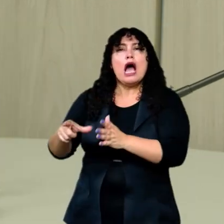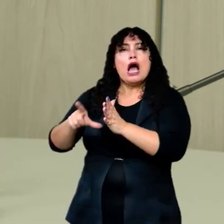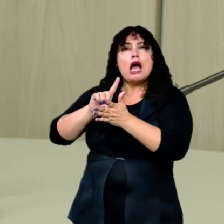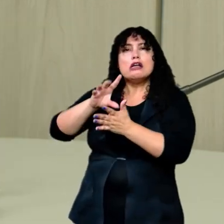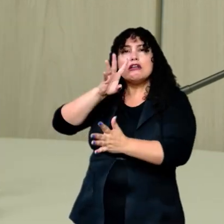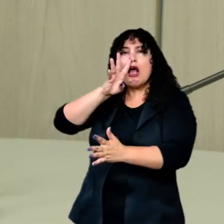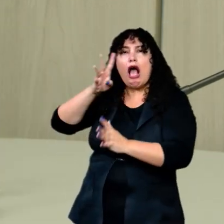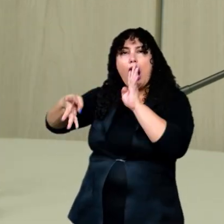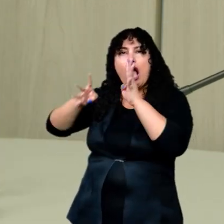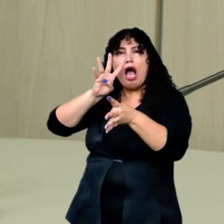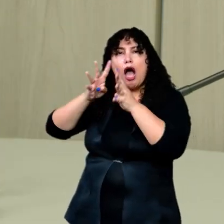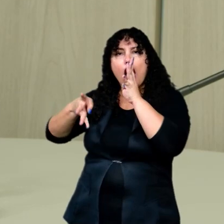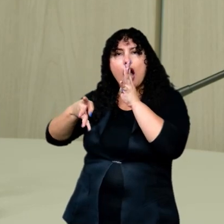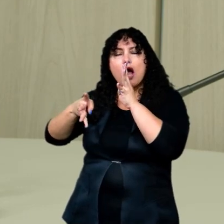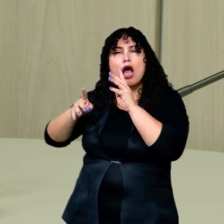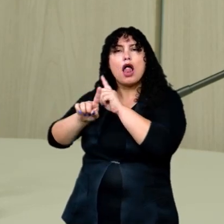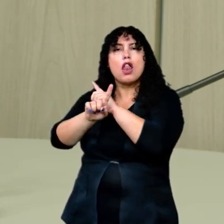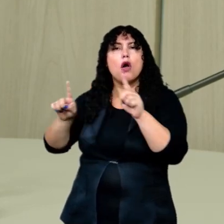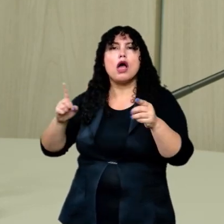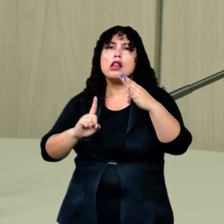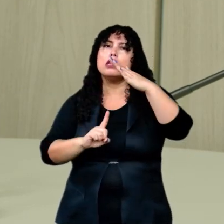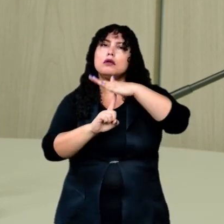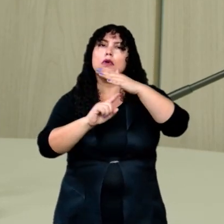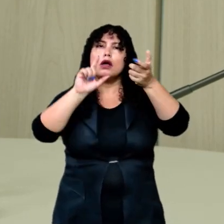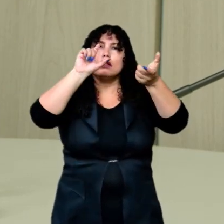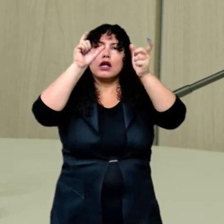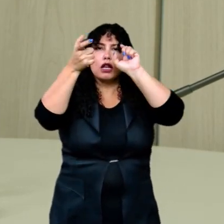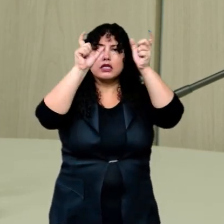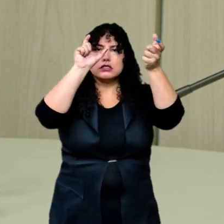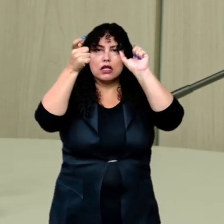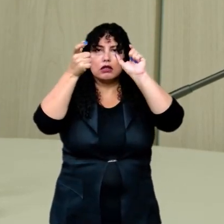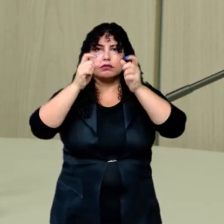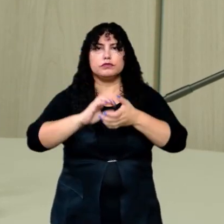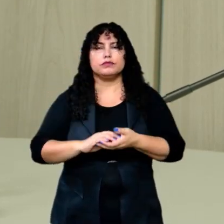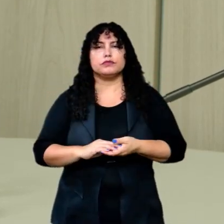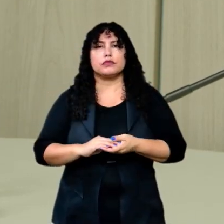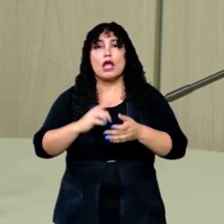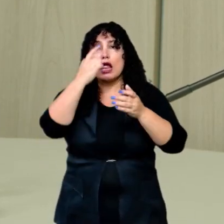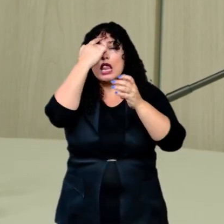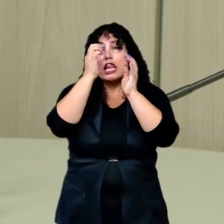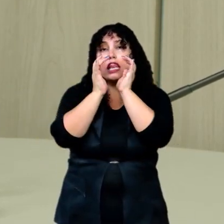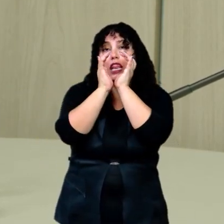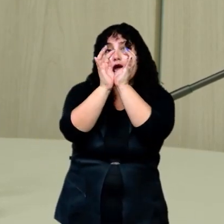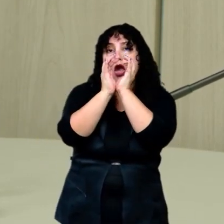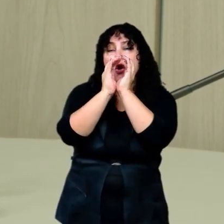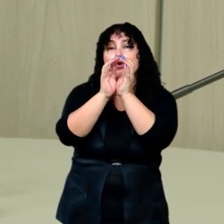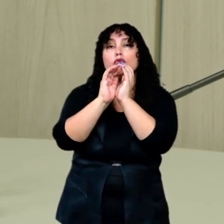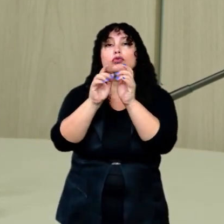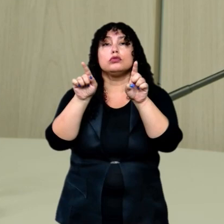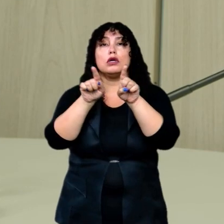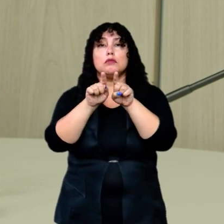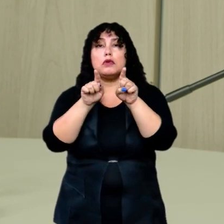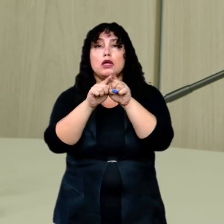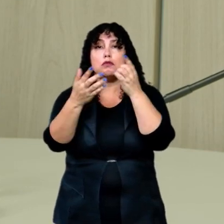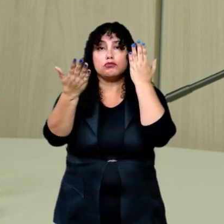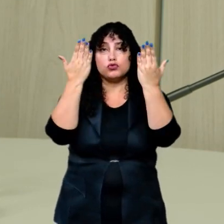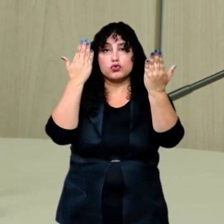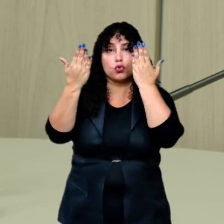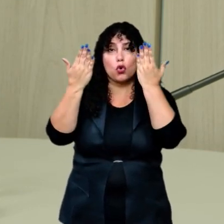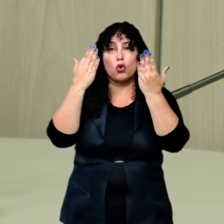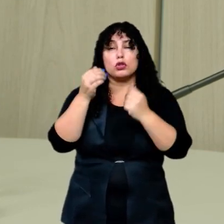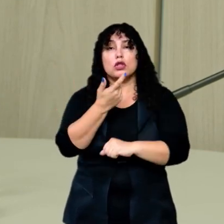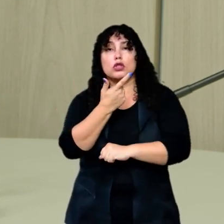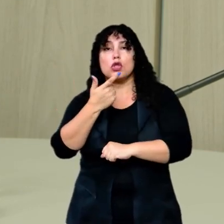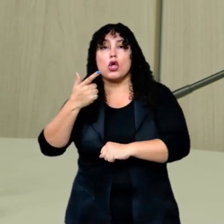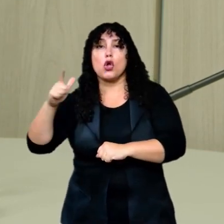Isso. E isso não se limita a transtornos, né? neuropsicóticos, mas assim, a gente tem os